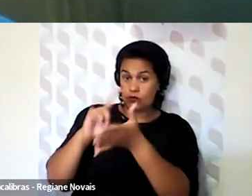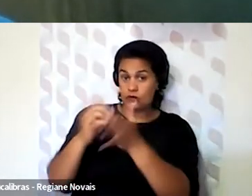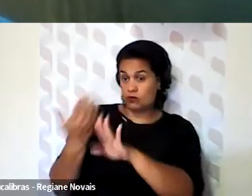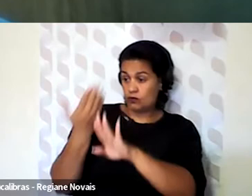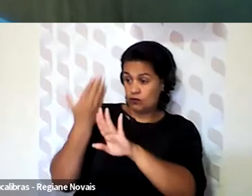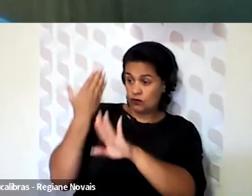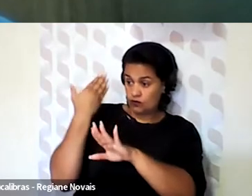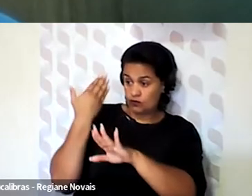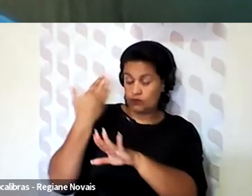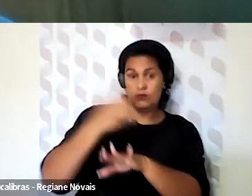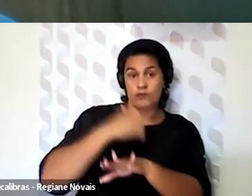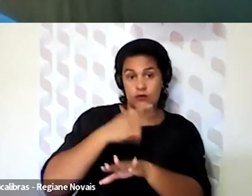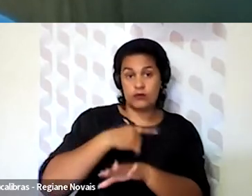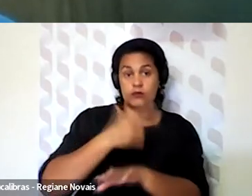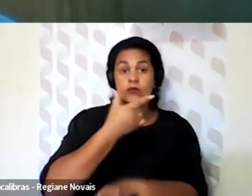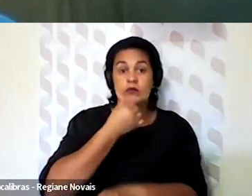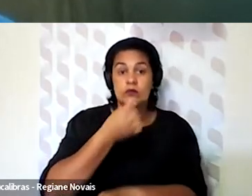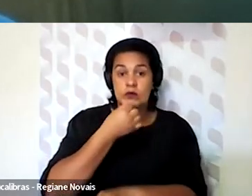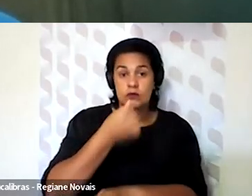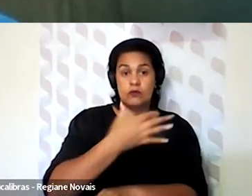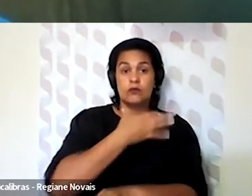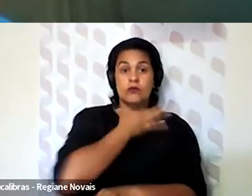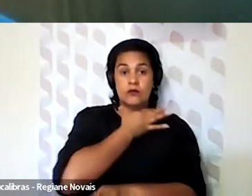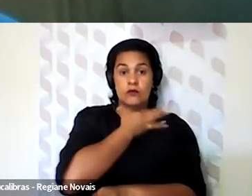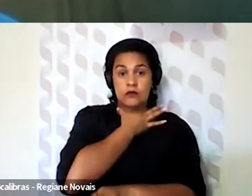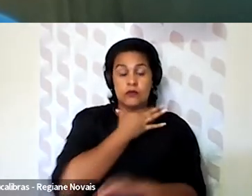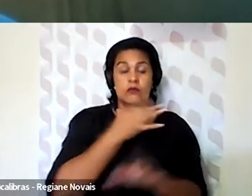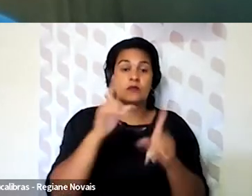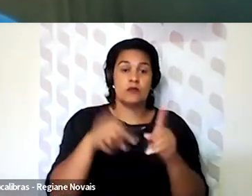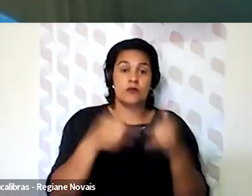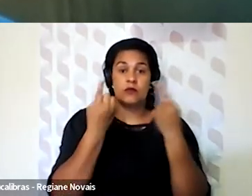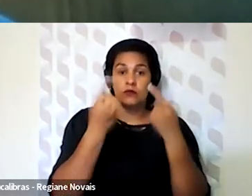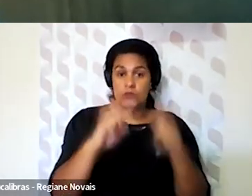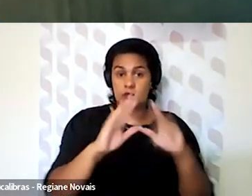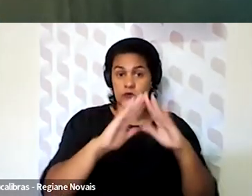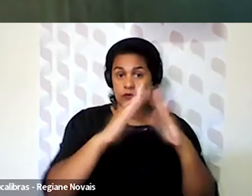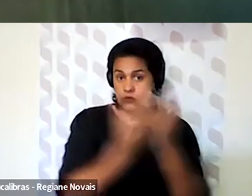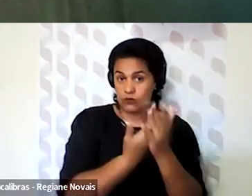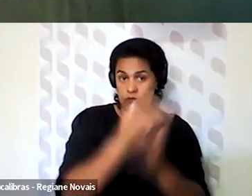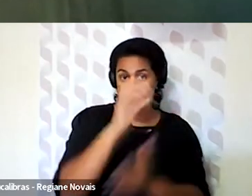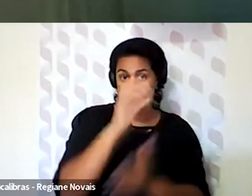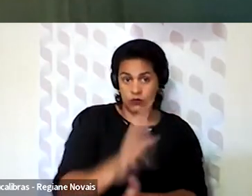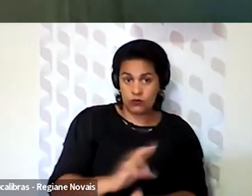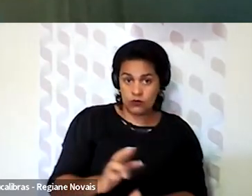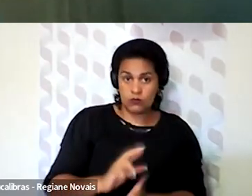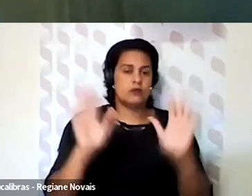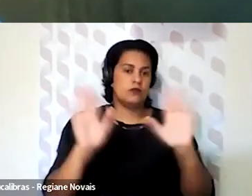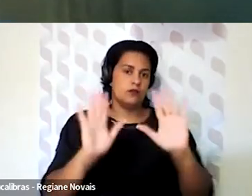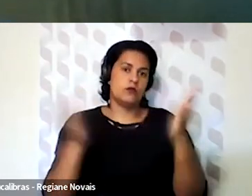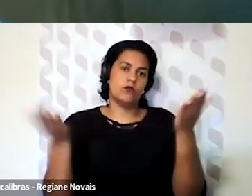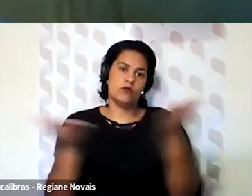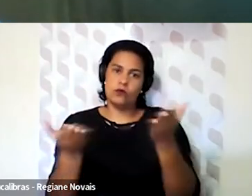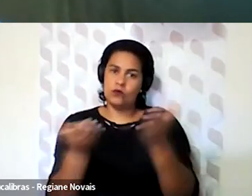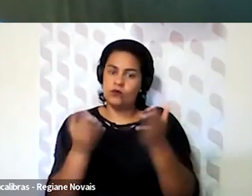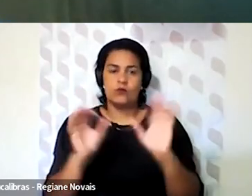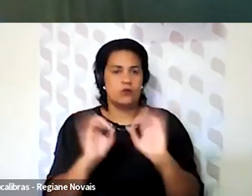um pastor que era contra o ensino religioso nas escolas, hoje não é isso. Hoje a gente tem lei, né, ou se não uma defesa em relação